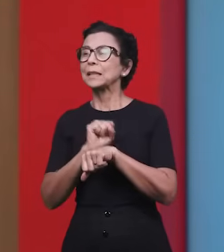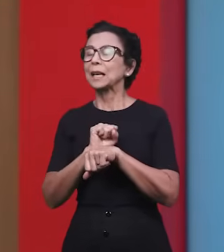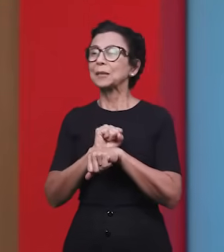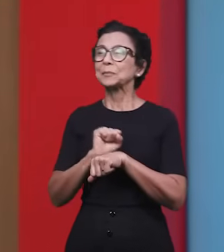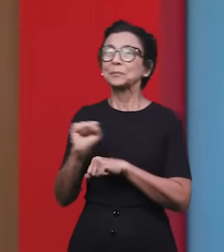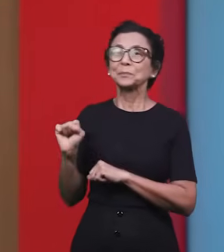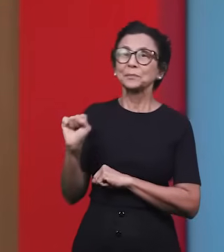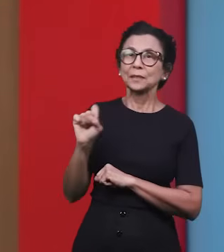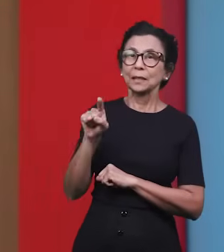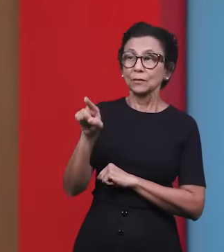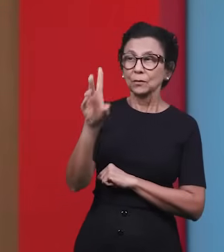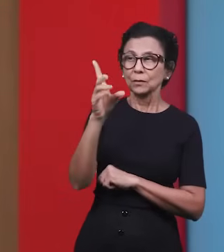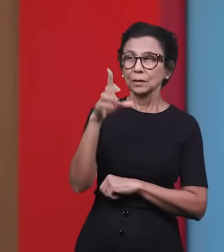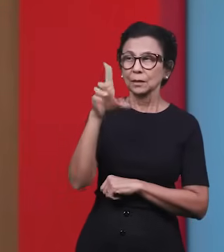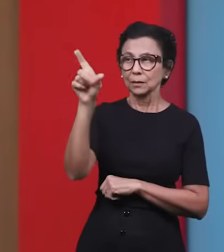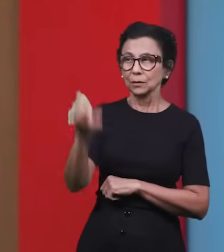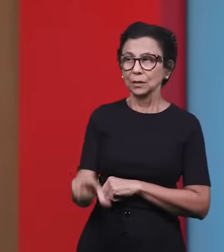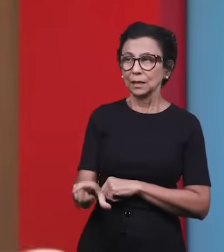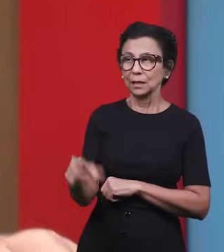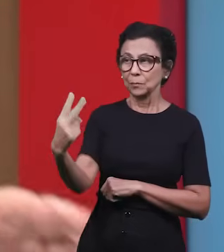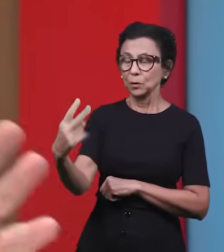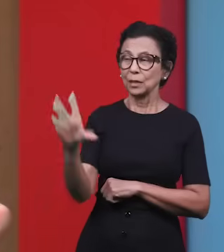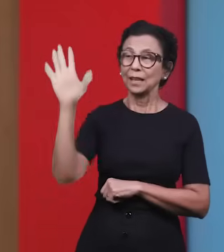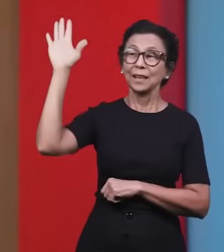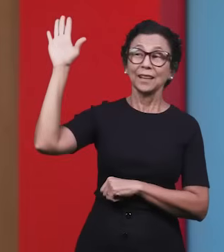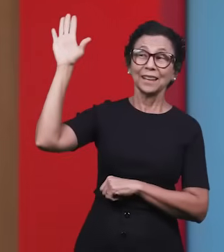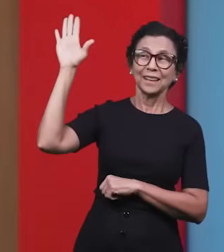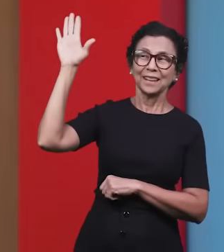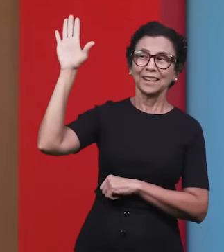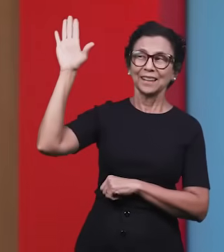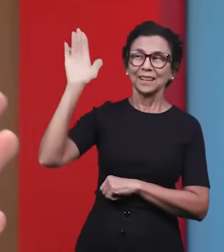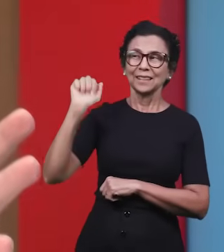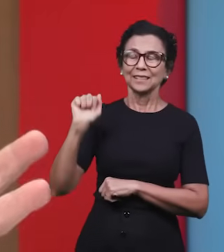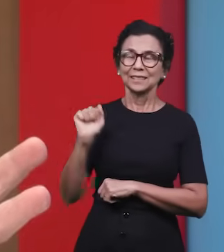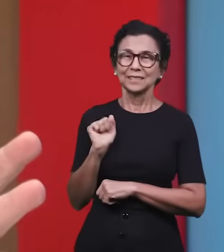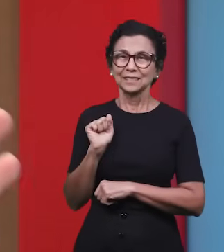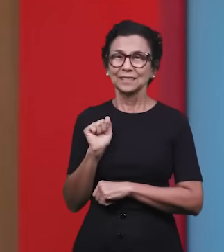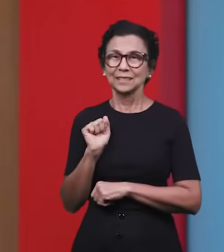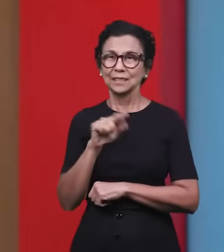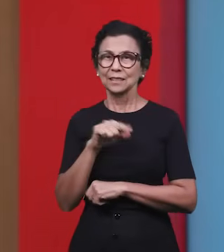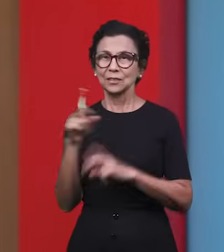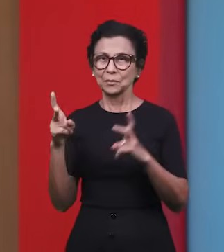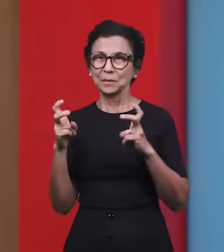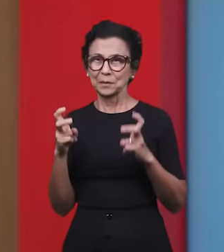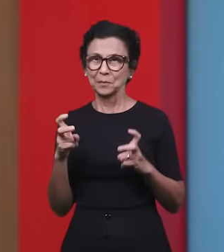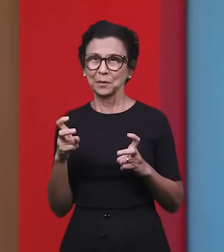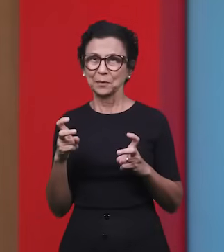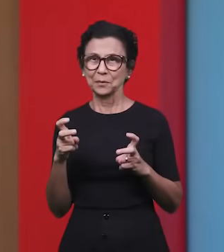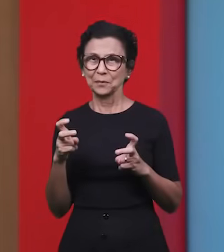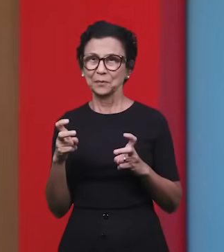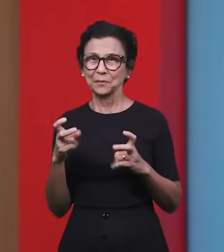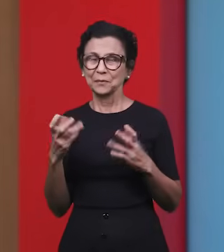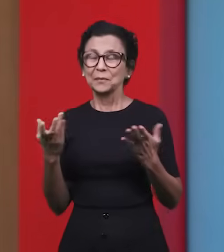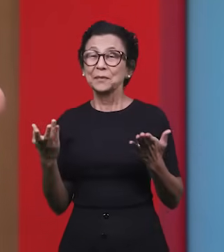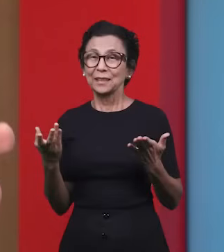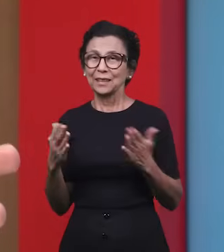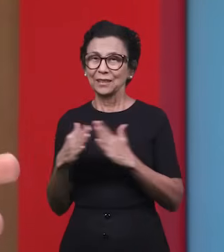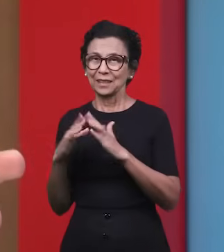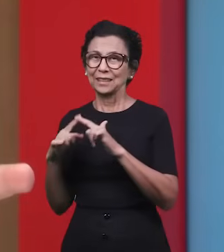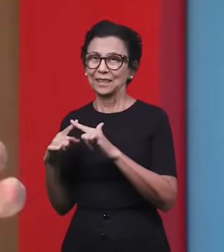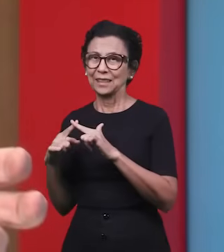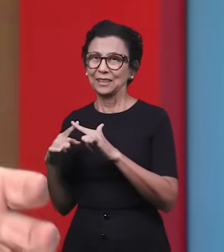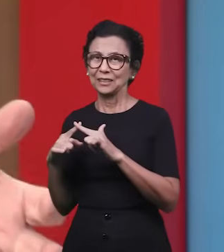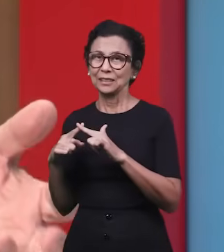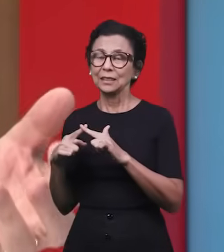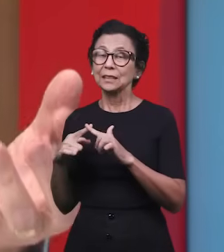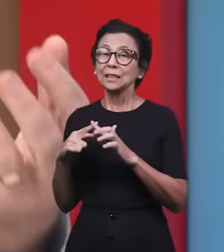assim para ela levantar a mão para ter aquela assistência. Você já percebeu isso? A gente já viu isso na igreja. Por que